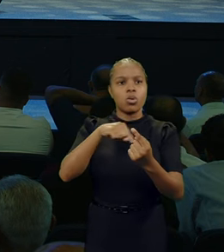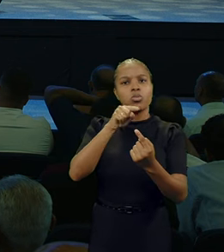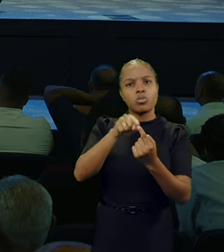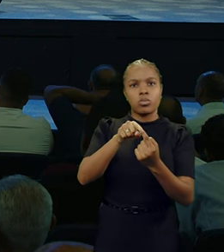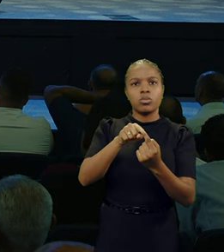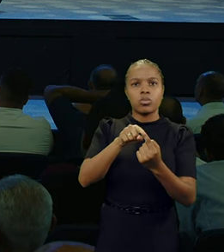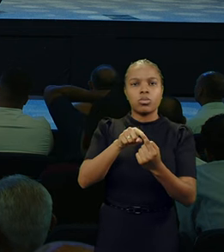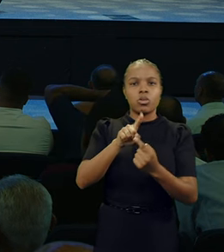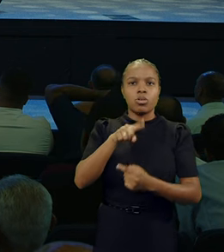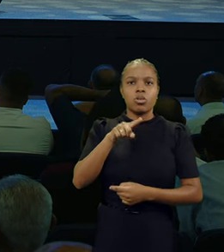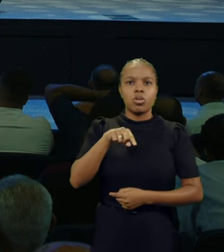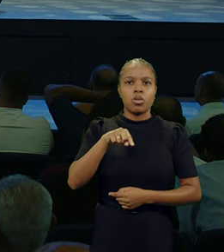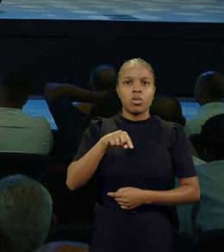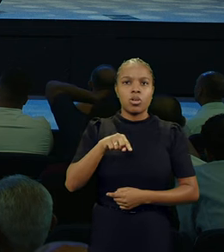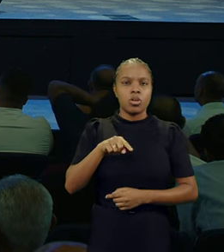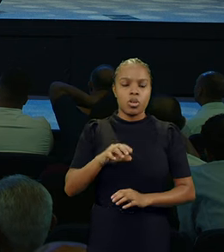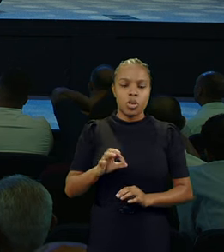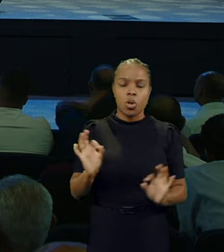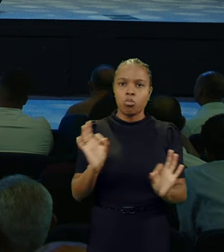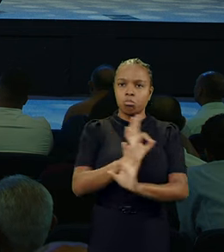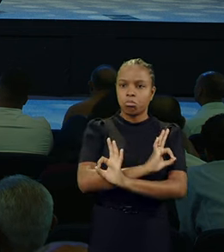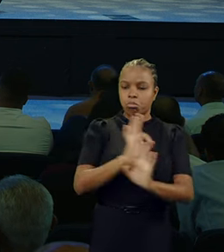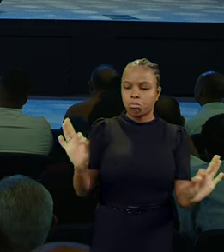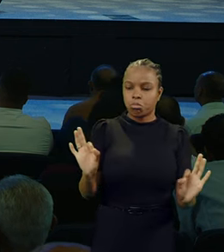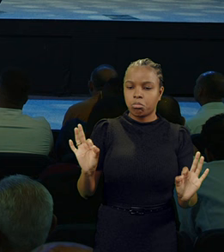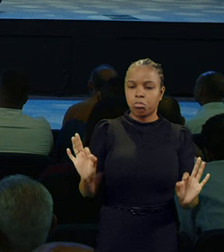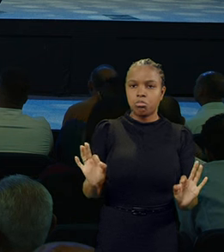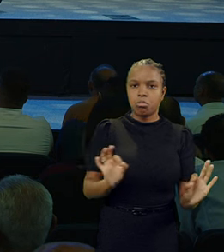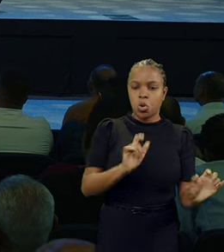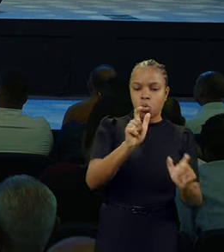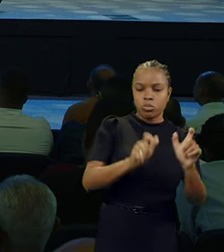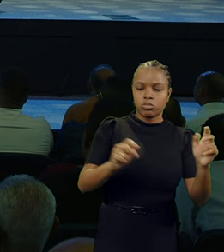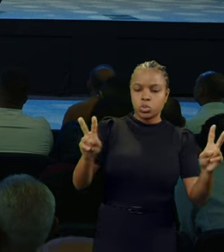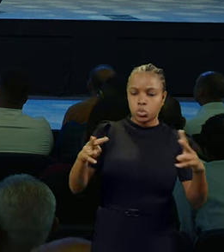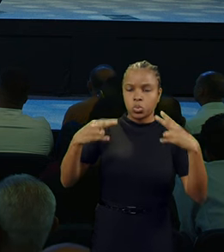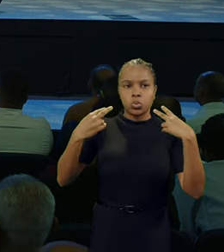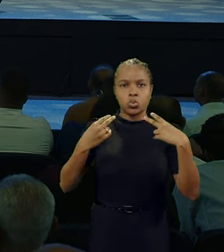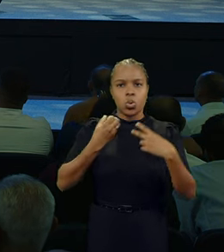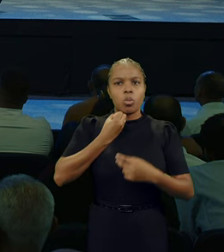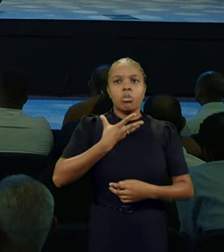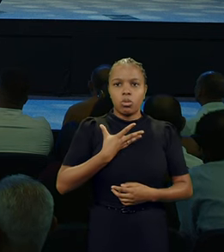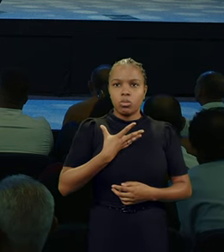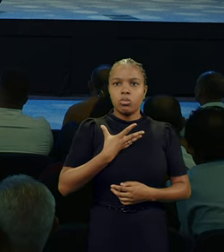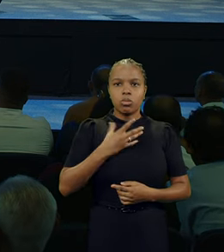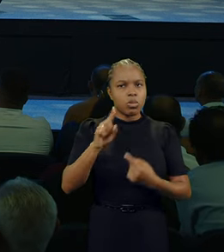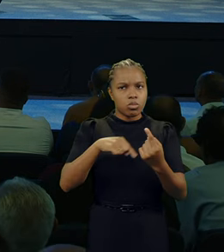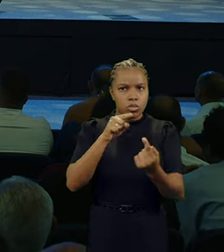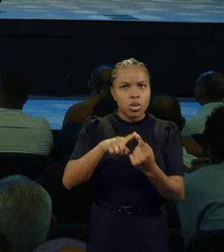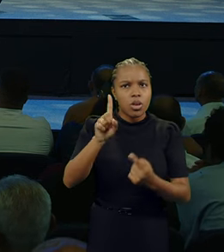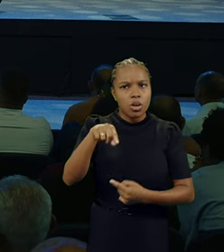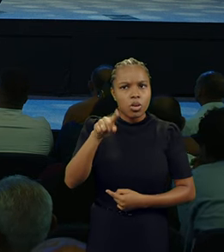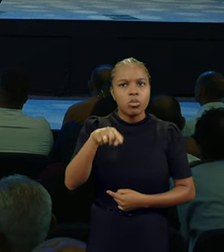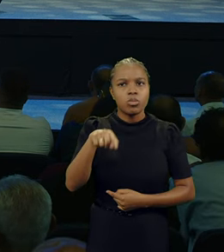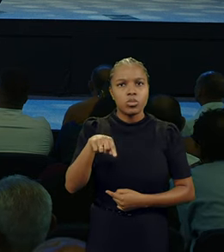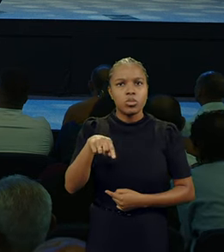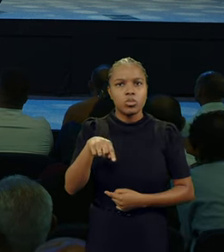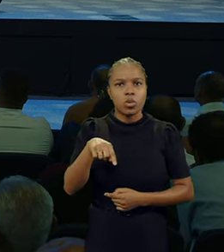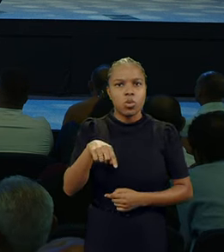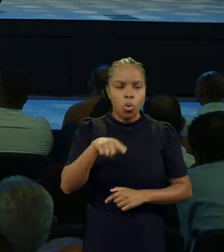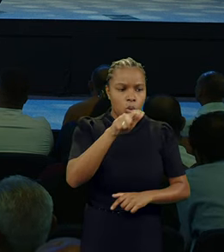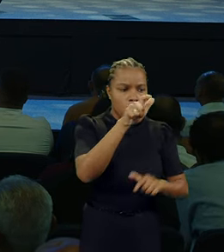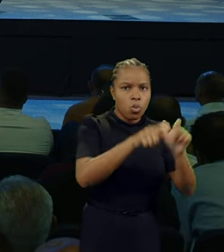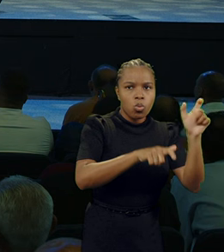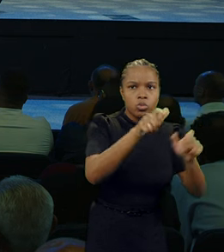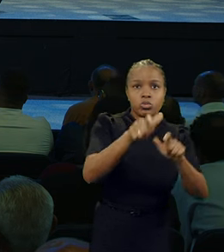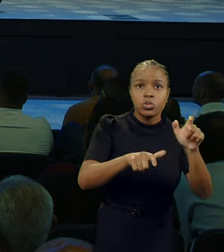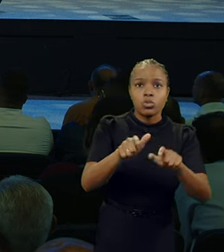Para ficar bem na fita, esse é o propósito? Você até gera e até está bem na fita com os homens, mas